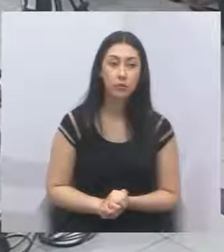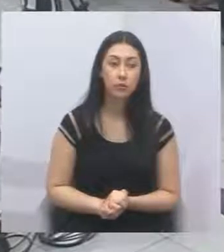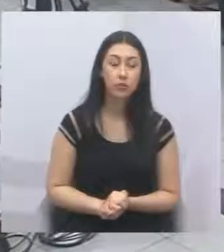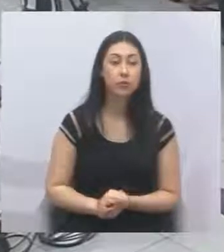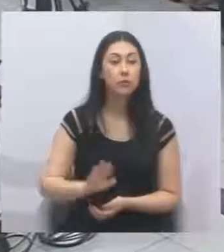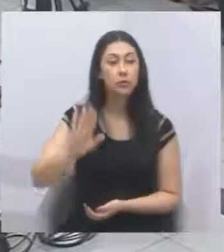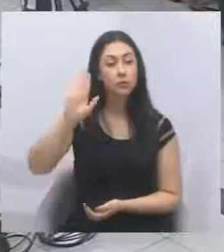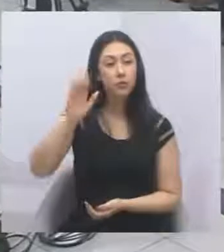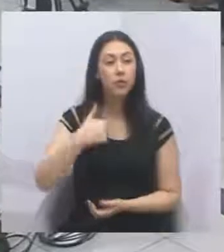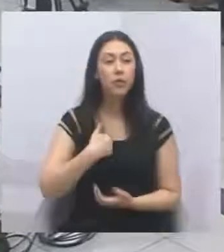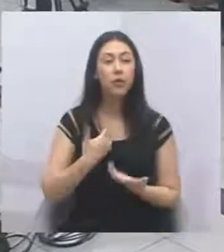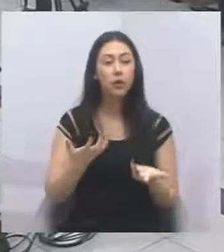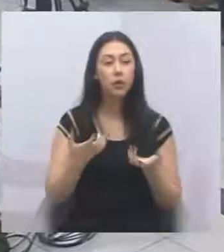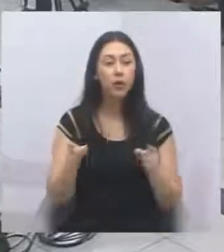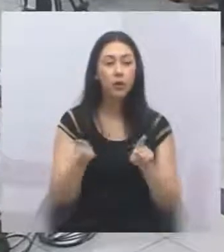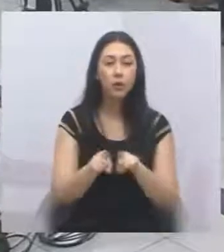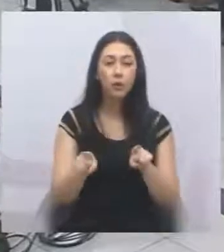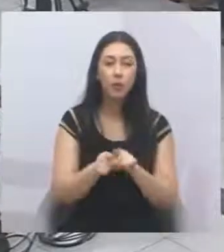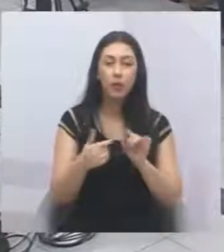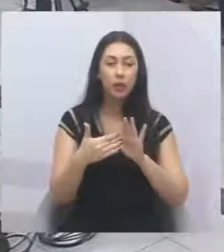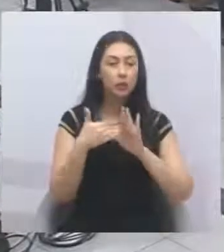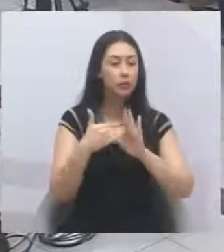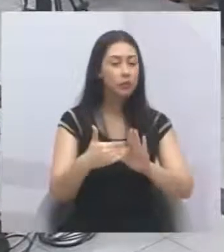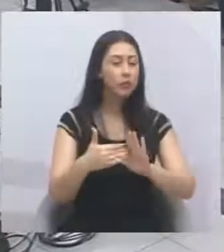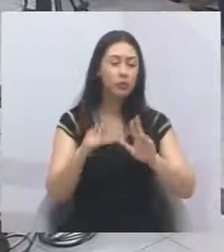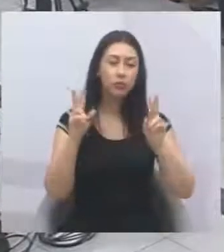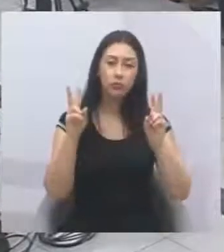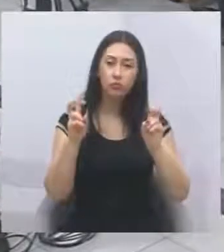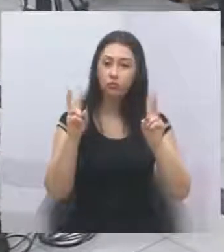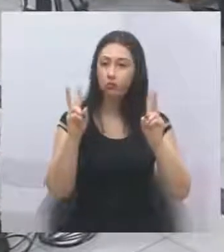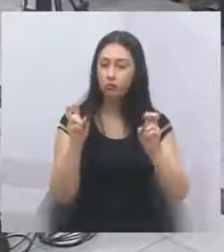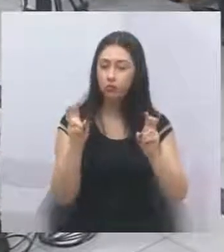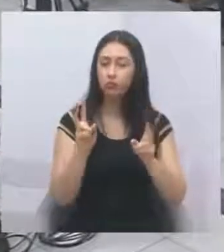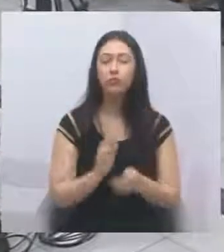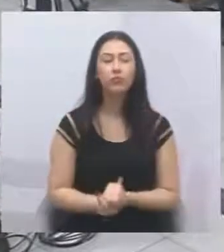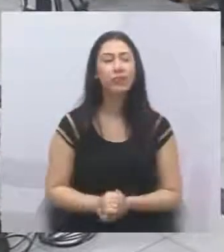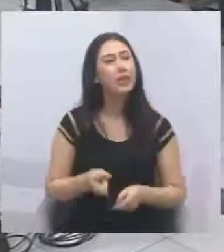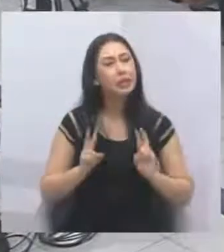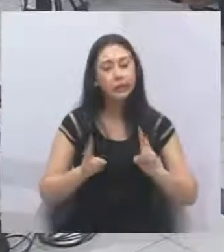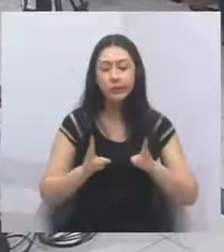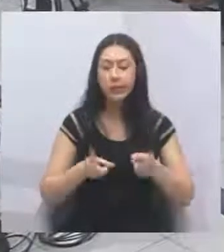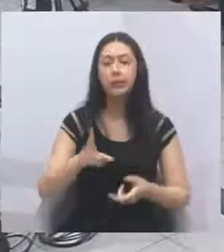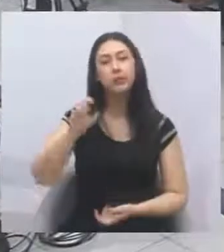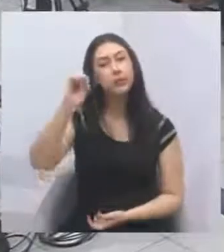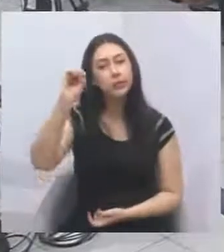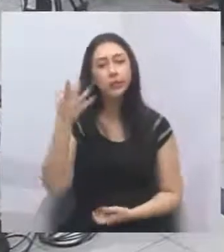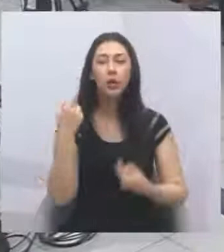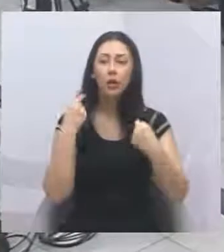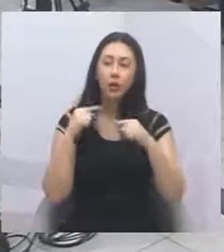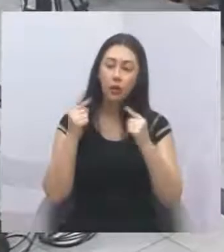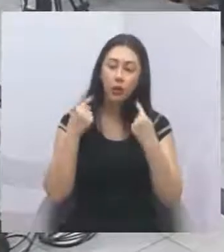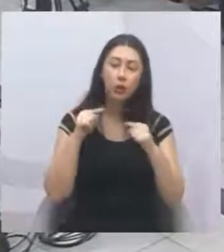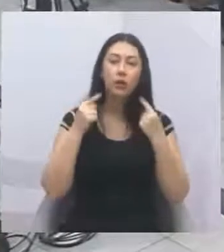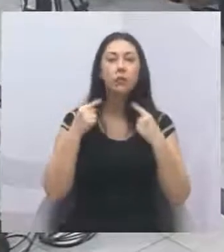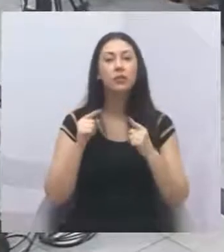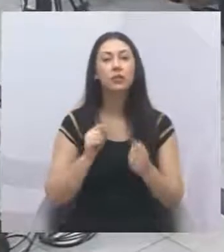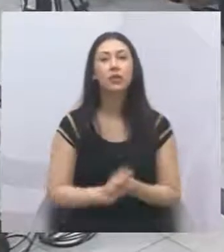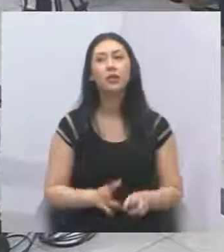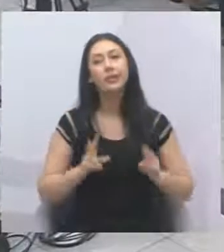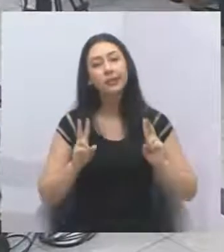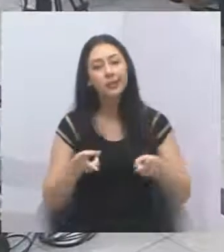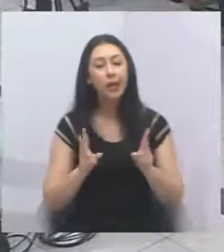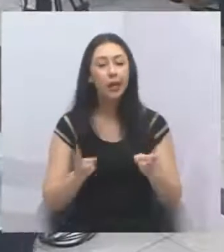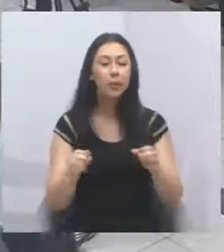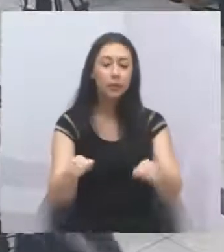Senhor presidente, também quero colaborar nesse assunto, né, um assunto recorrente aqui nessa casa. Toda a sessão